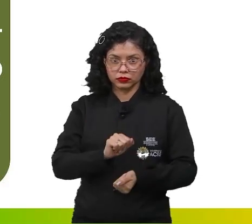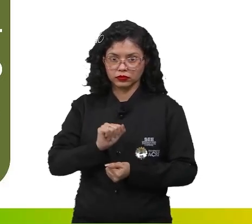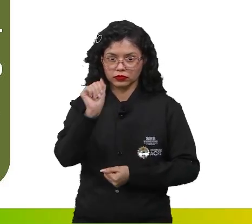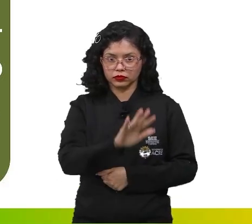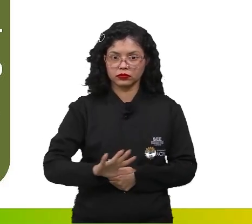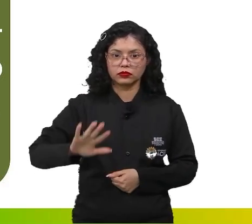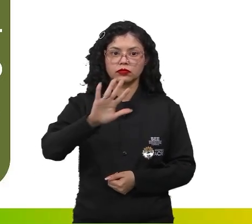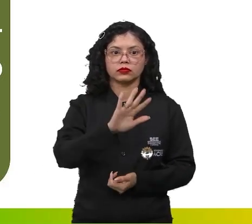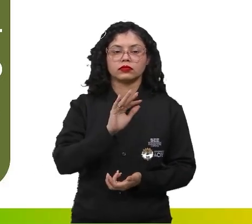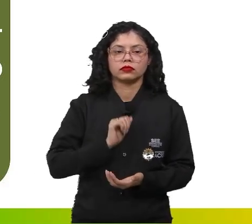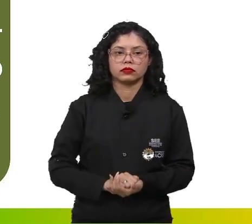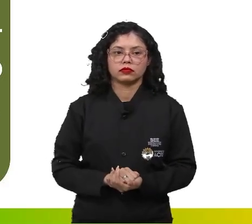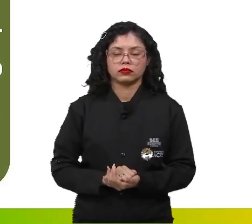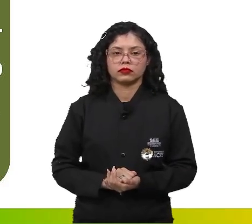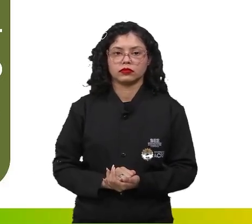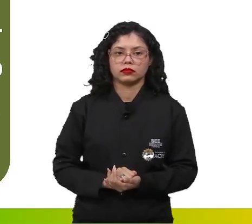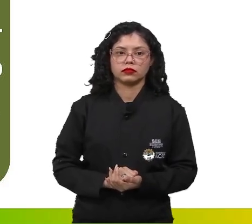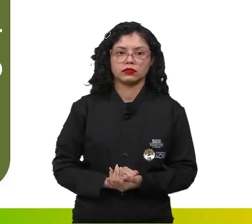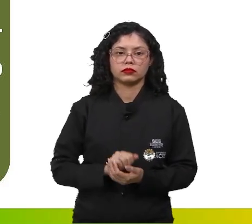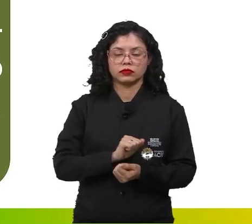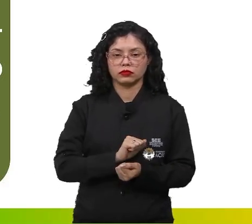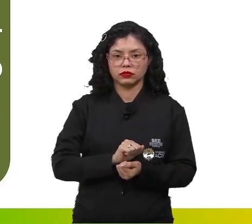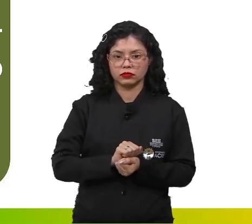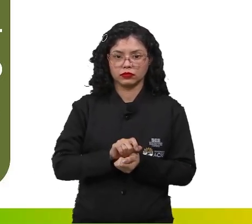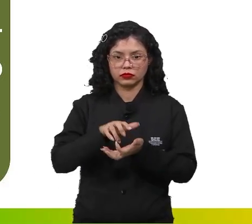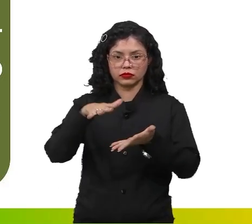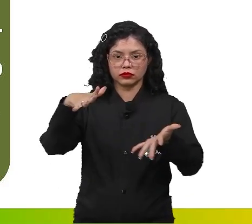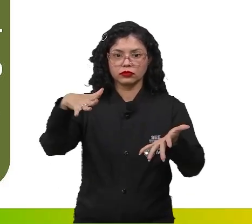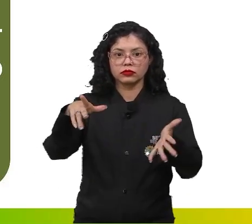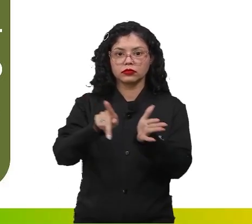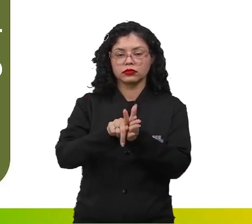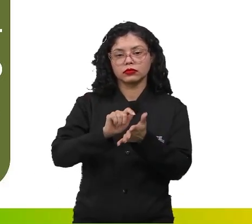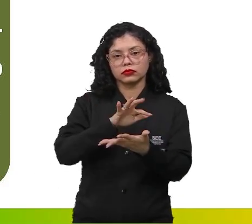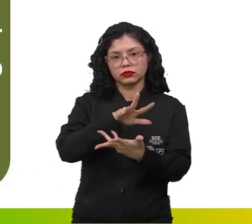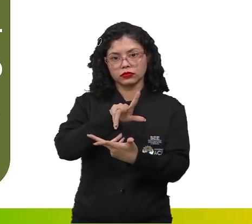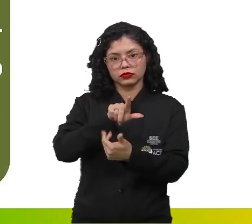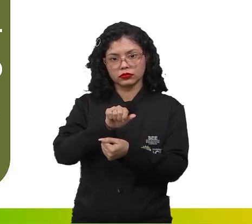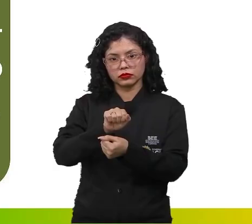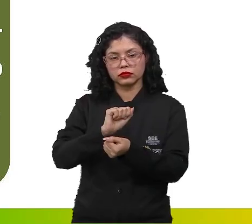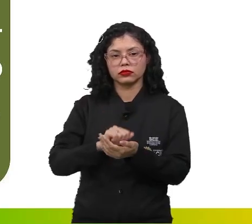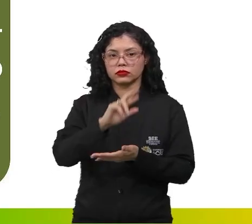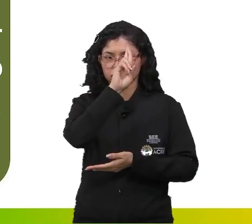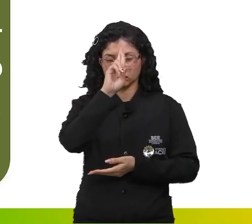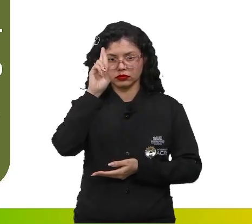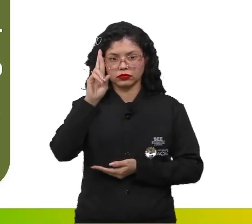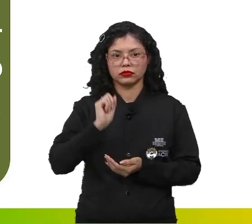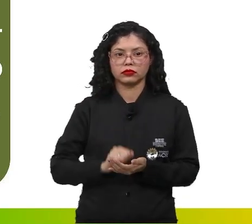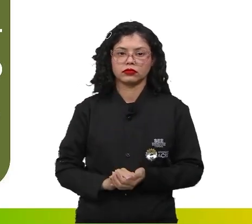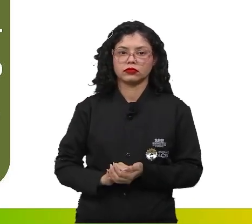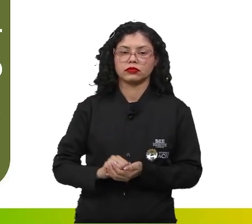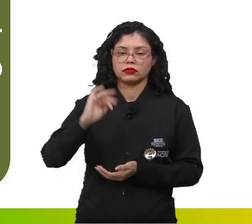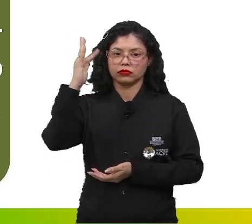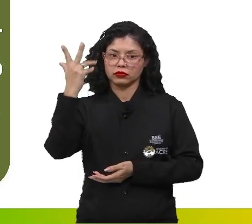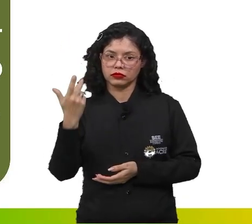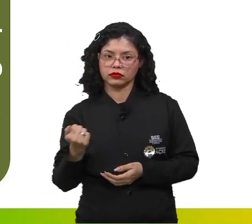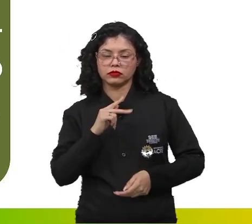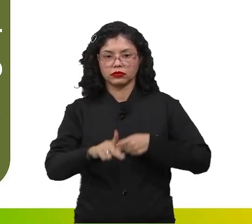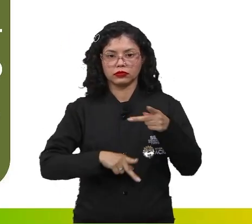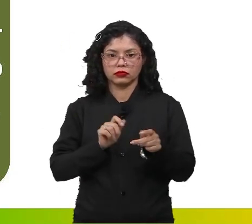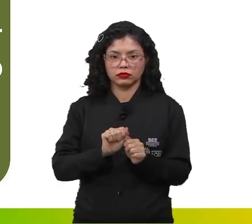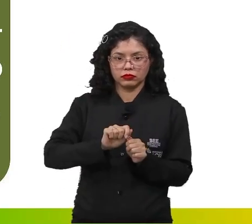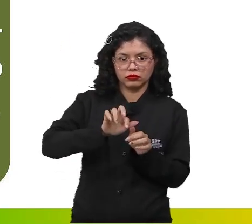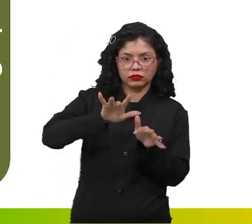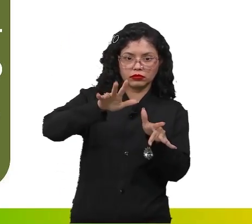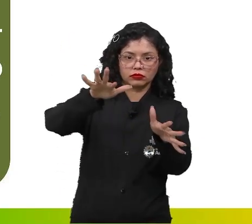global, tá? A dispersão global é um movimento histórico de dispersão dos povos africanos pelo mundo. Então,